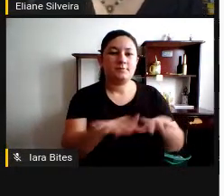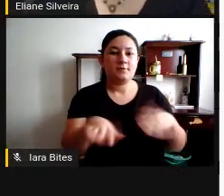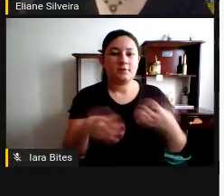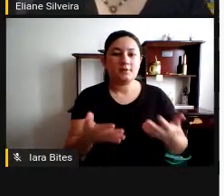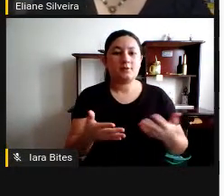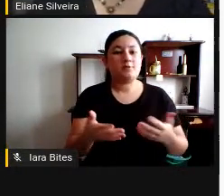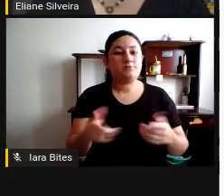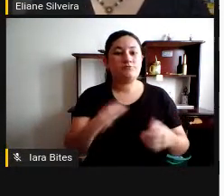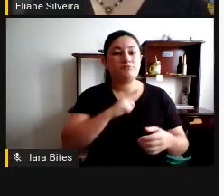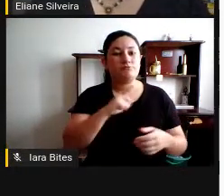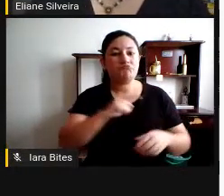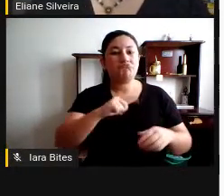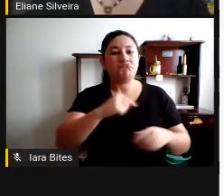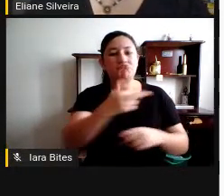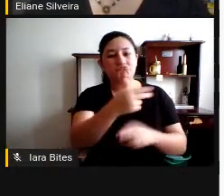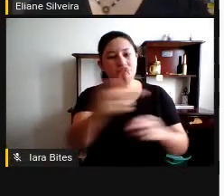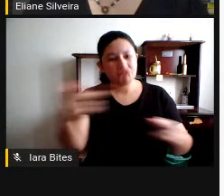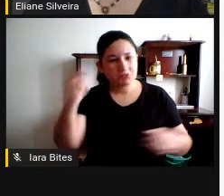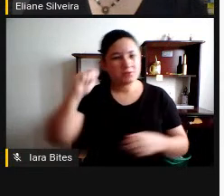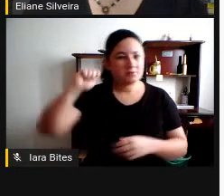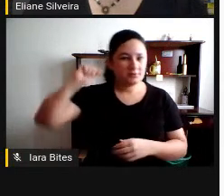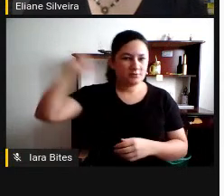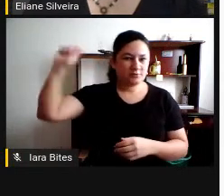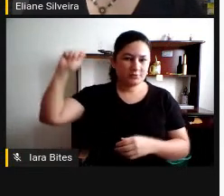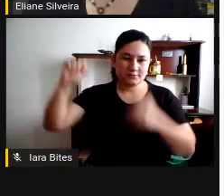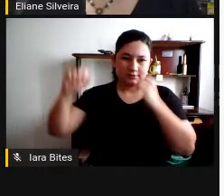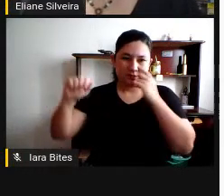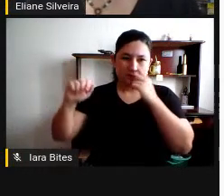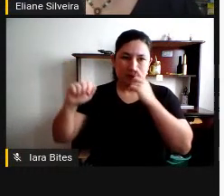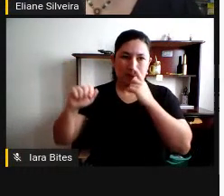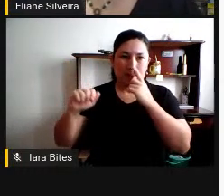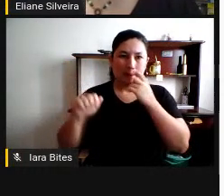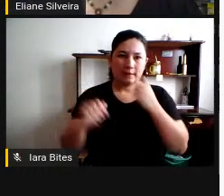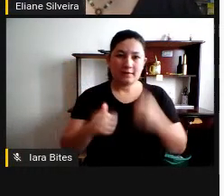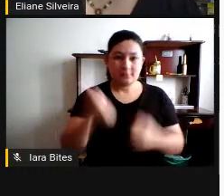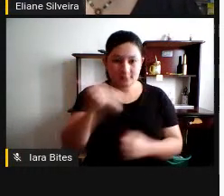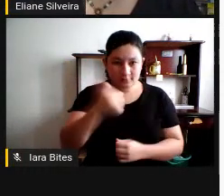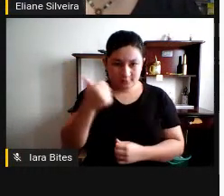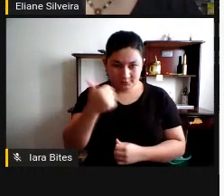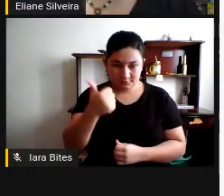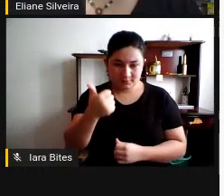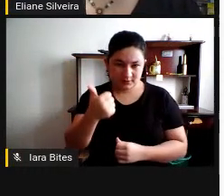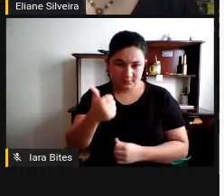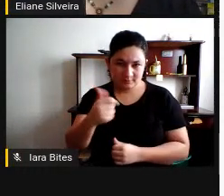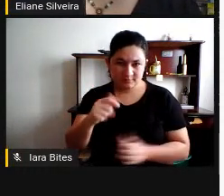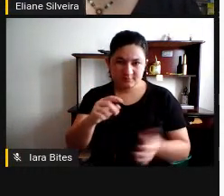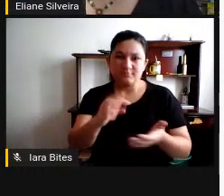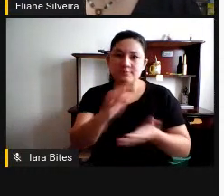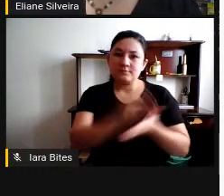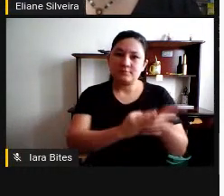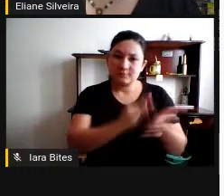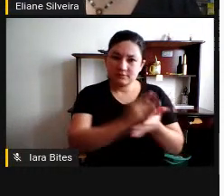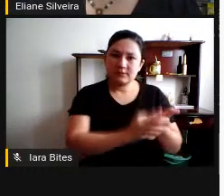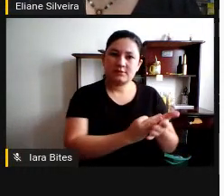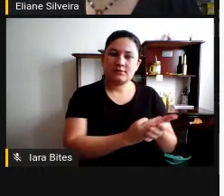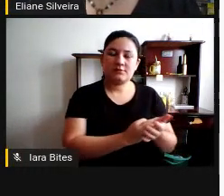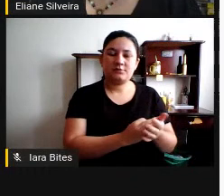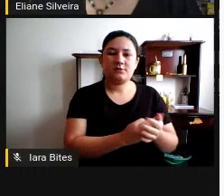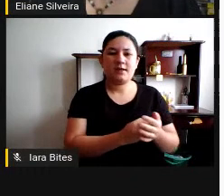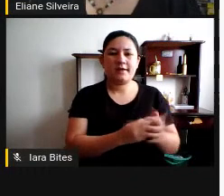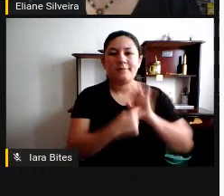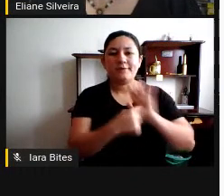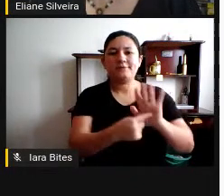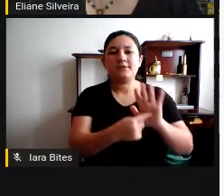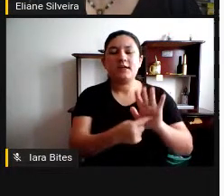orientar um pouco nessa empreitada. O texto do primeiro é uma lembrança de infância do Leonardo da Vinci, publicado em